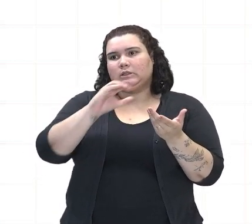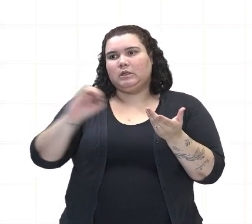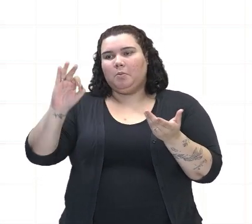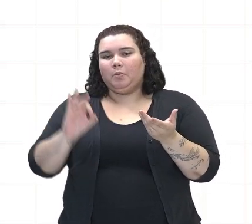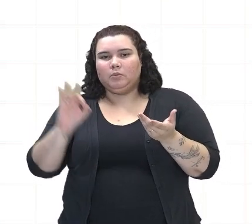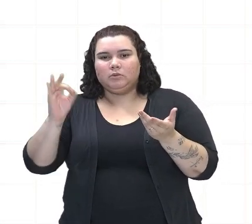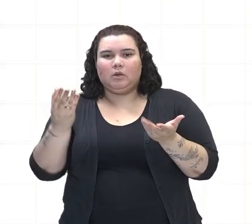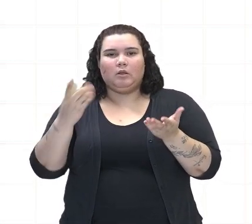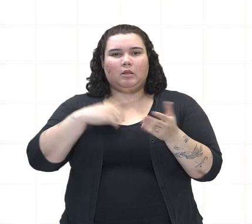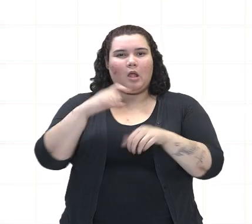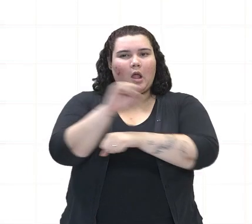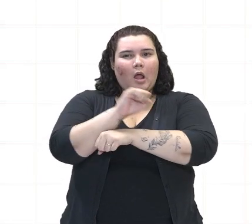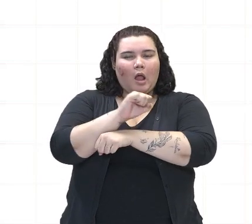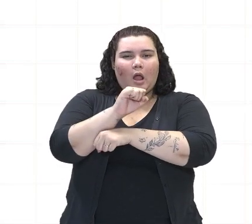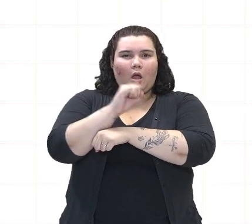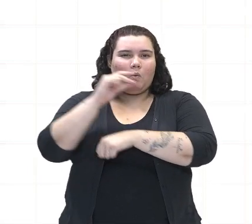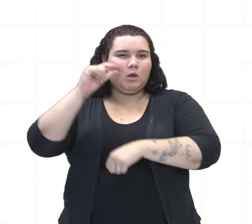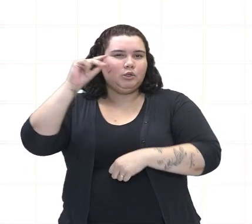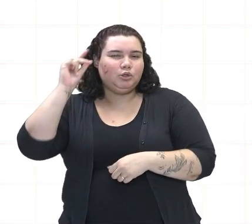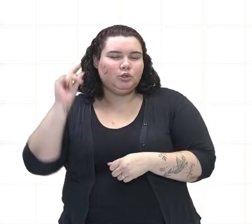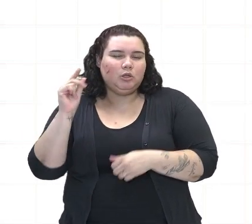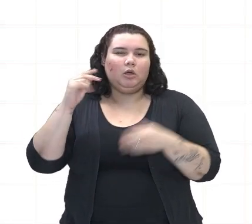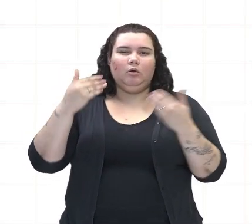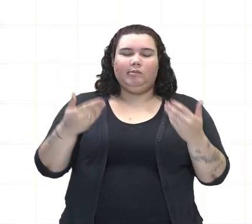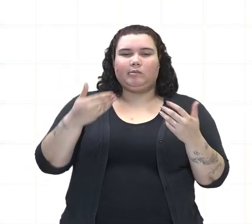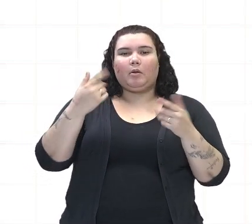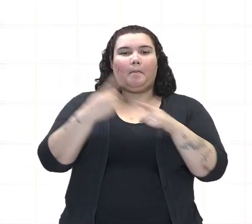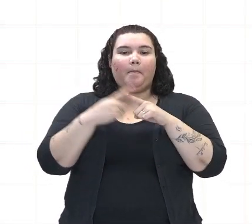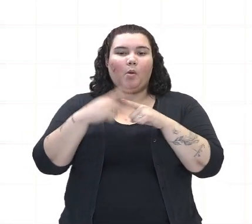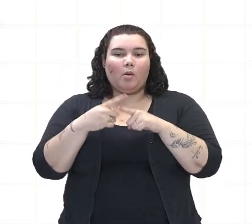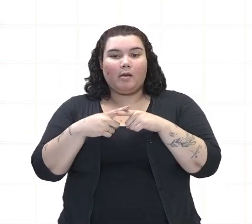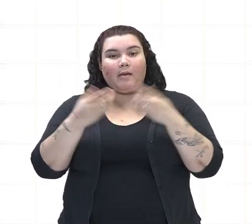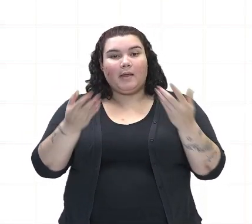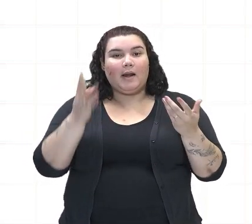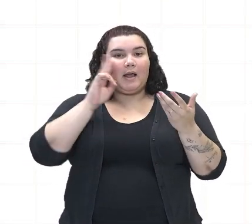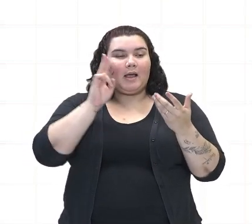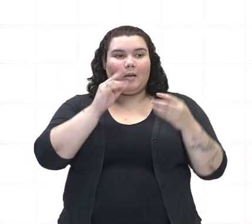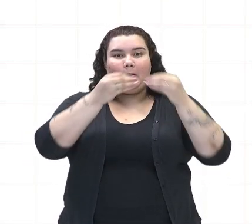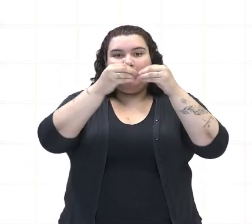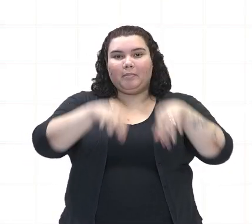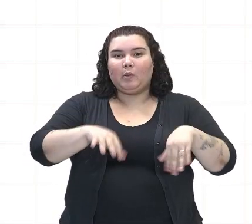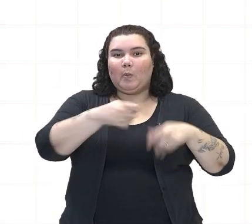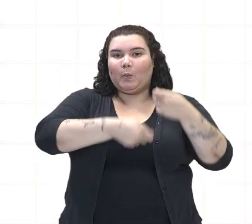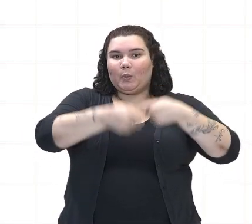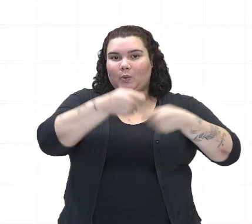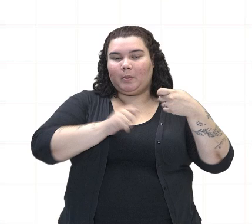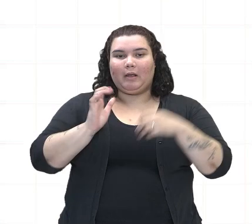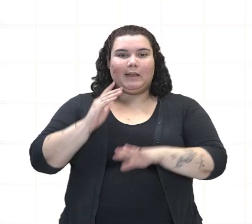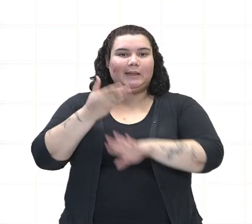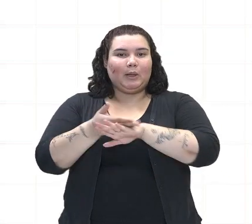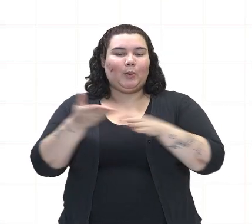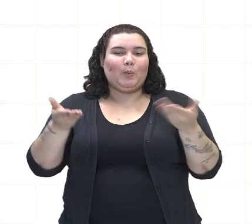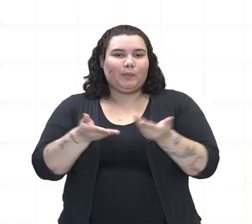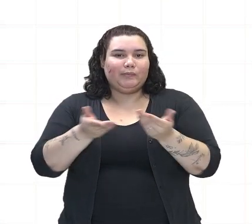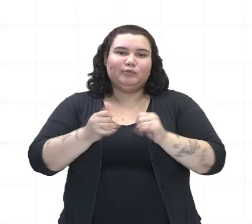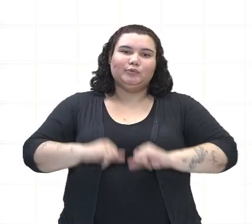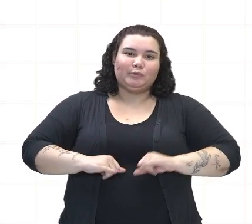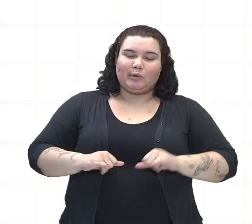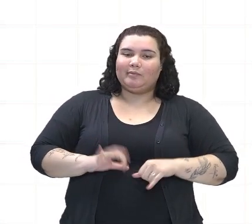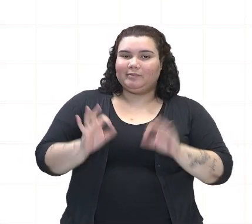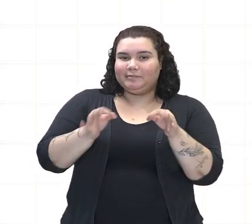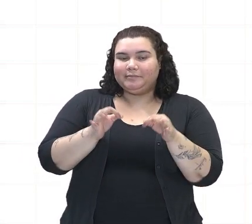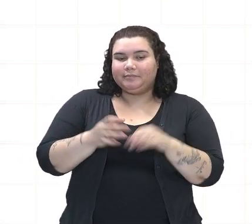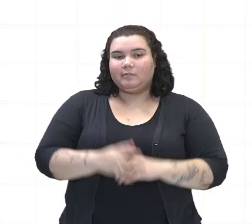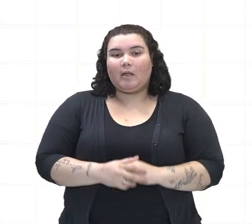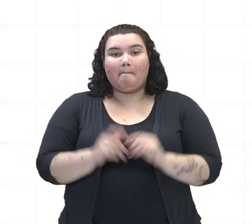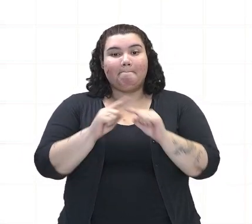muitos carros antigos ainda presentes por lá. Tudo isso porque é resultado dos embargos econômicos que Cuba sofre até hoje, né? Mas,